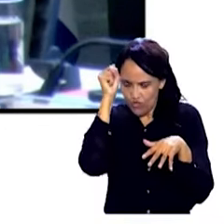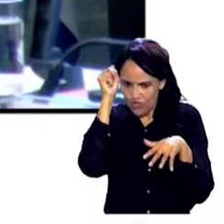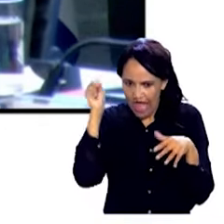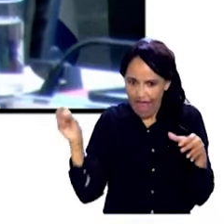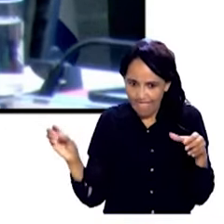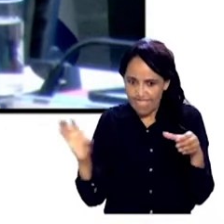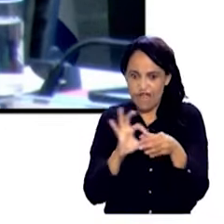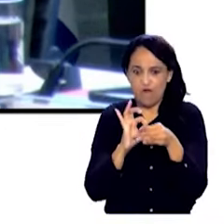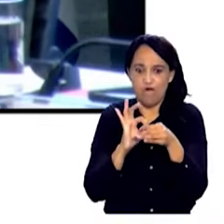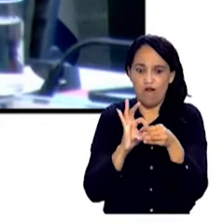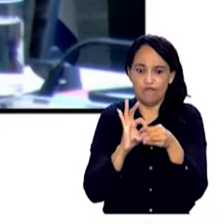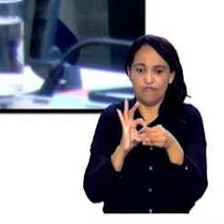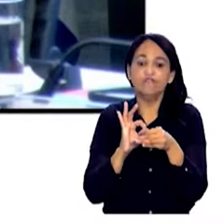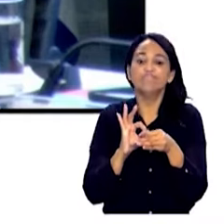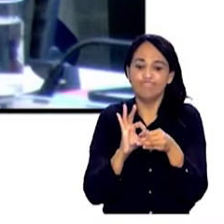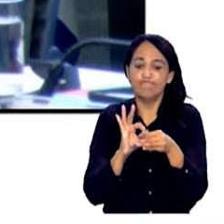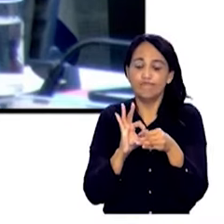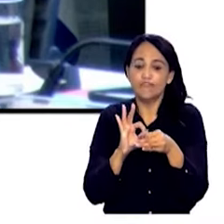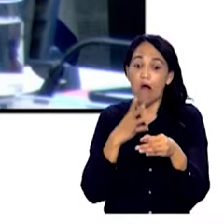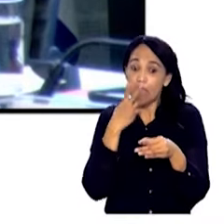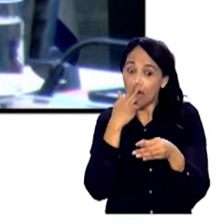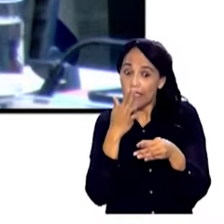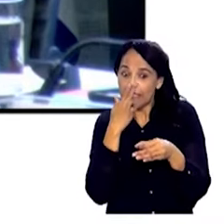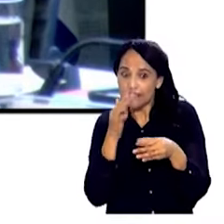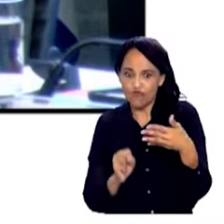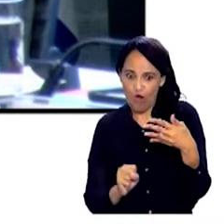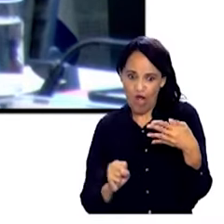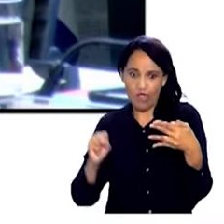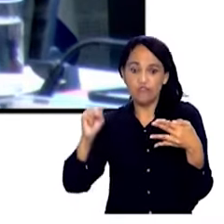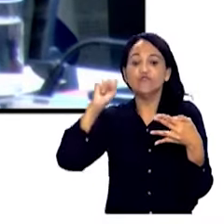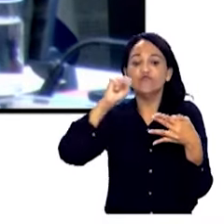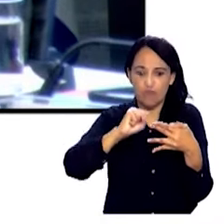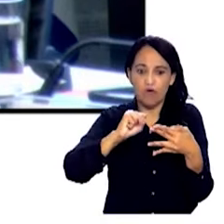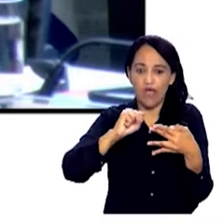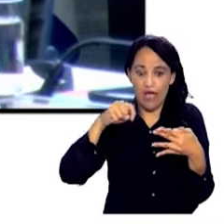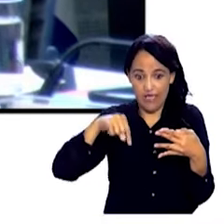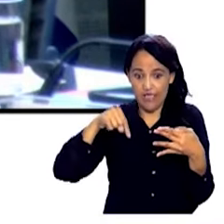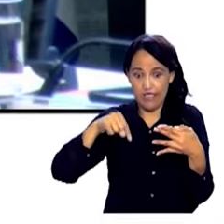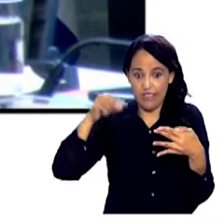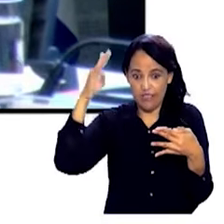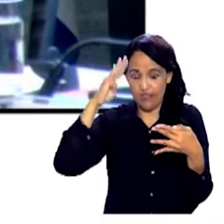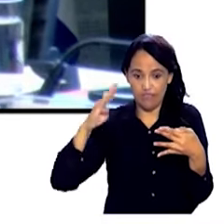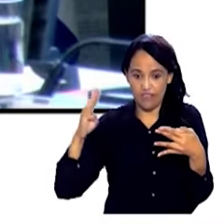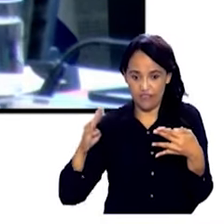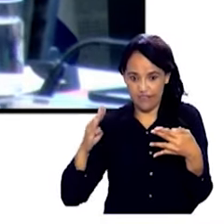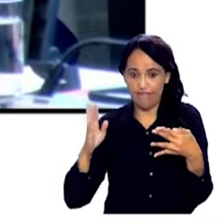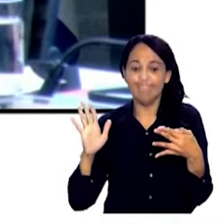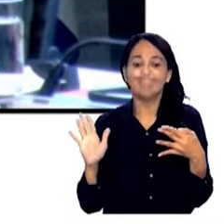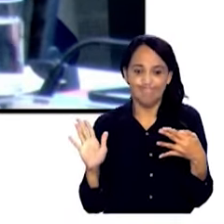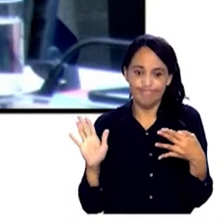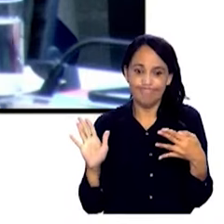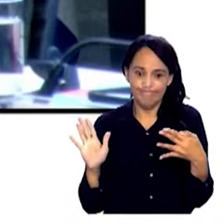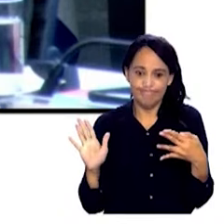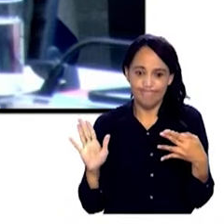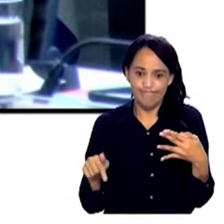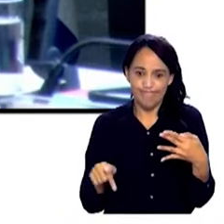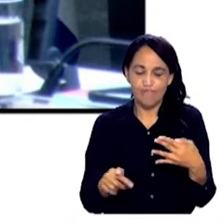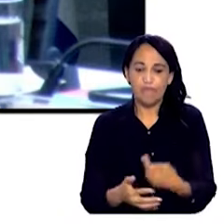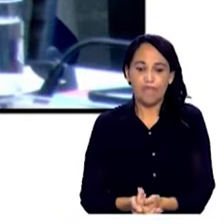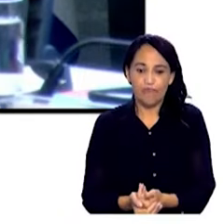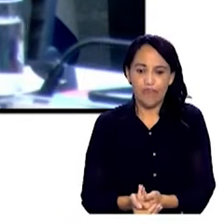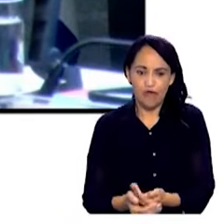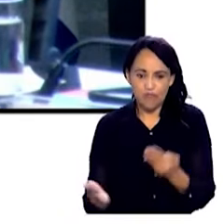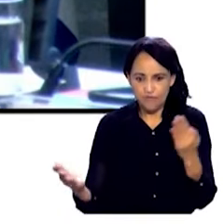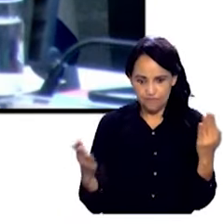ter em conta para fazer esta e comparação que eu gosto de de